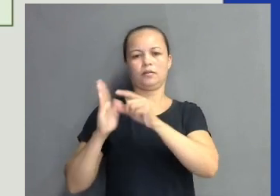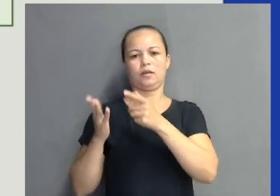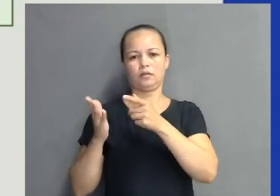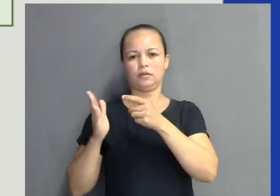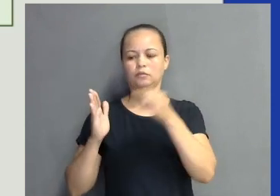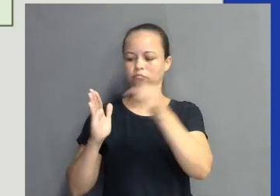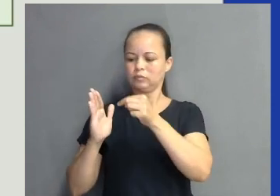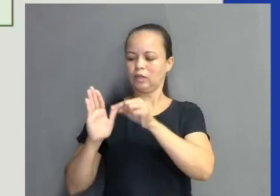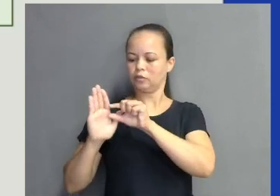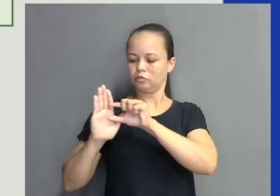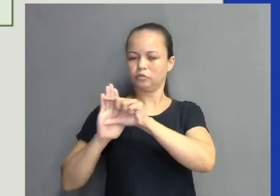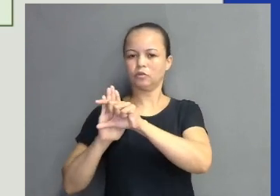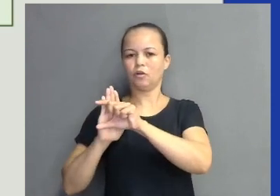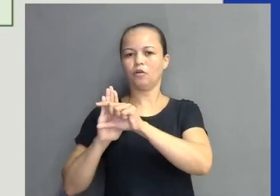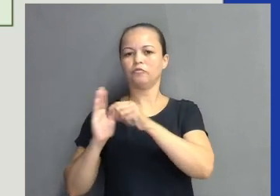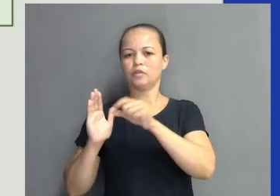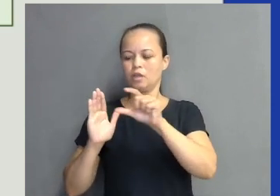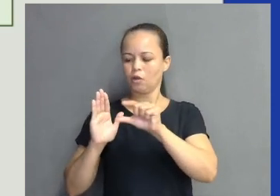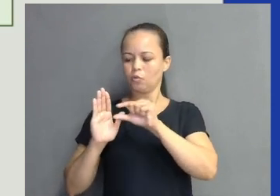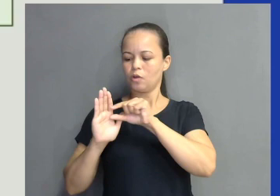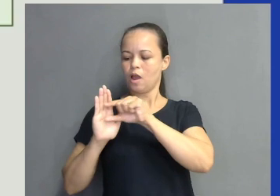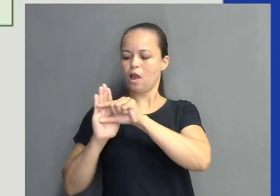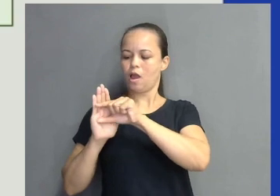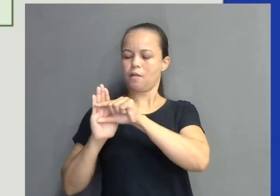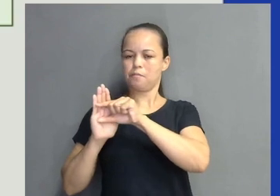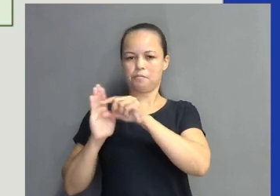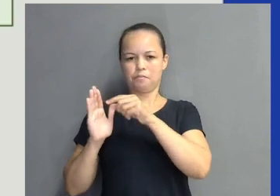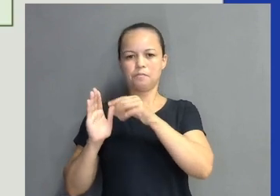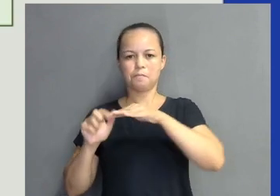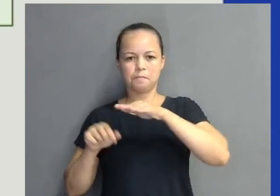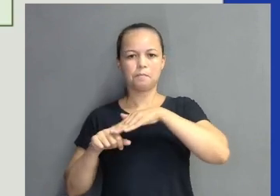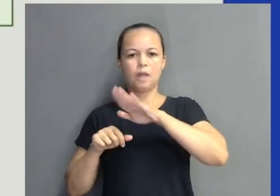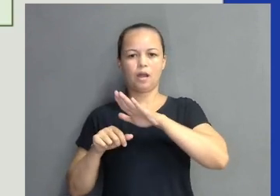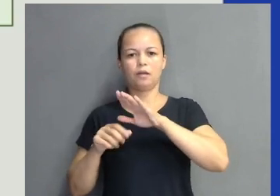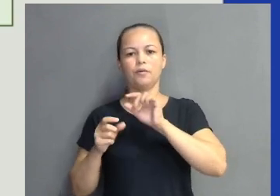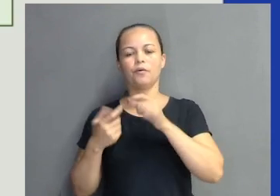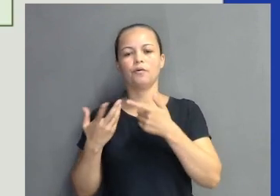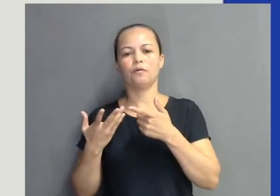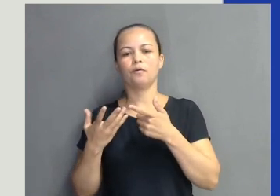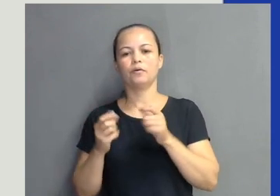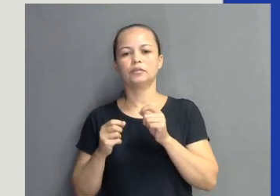com um único espaço, né? na nossa folha.